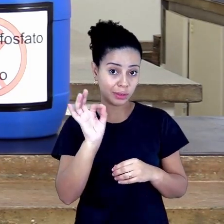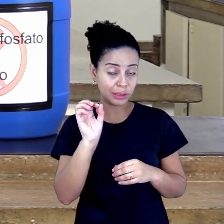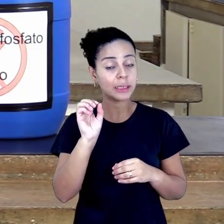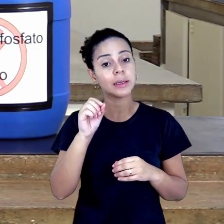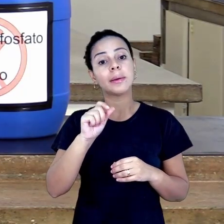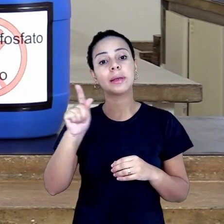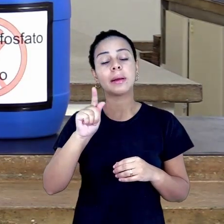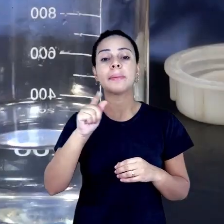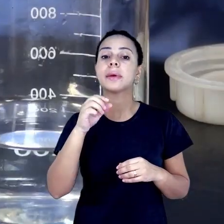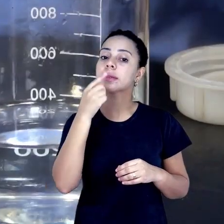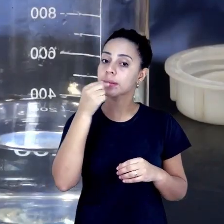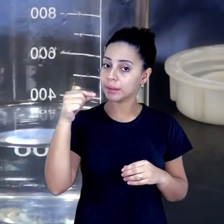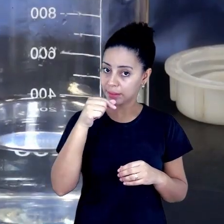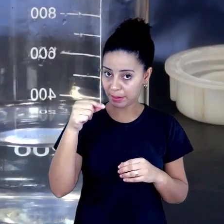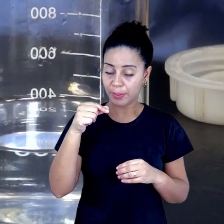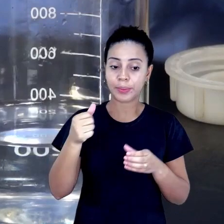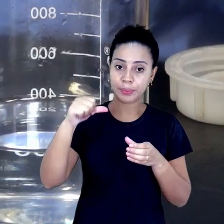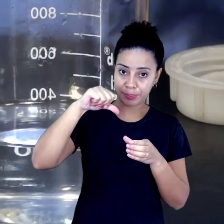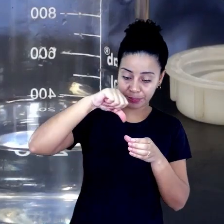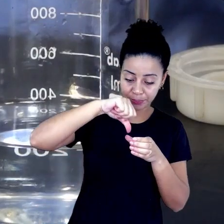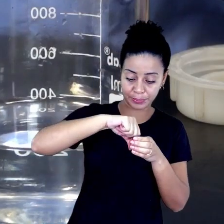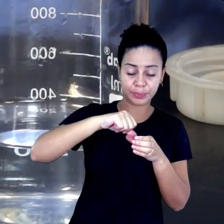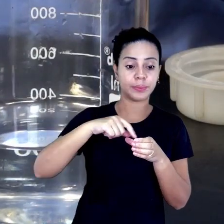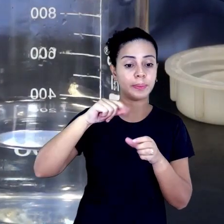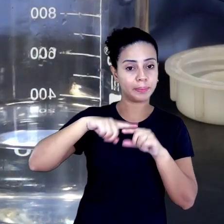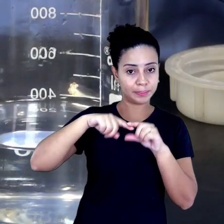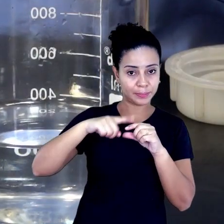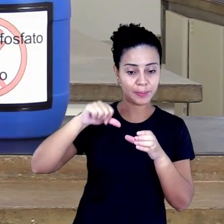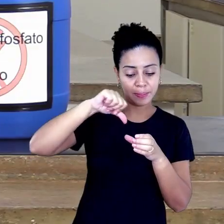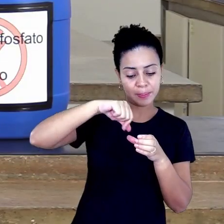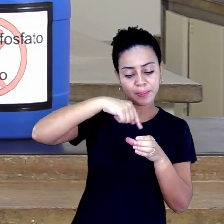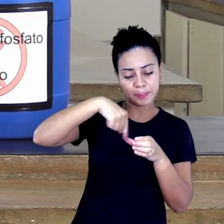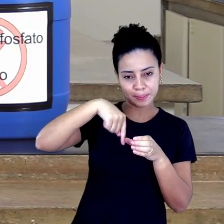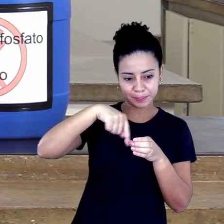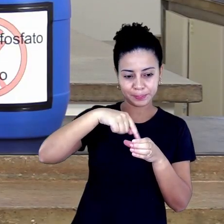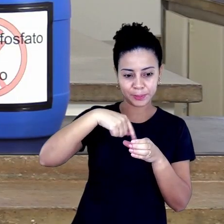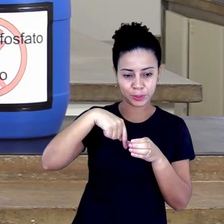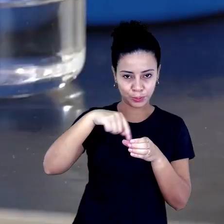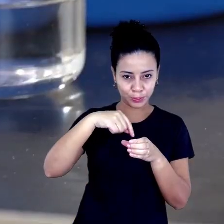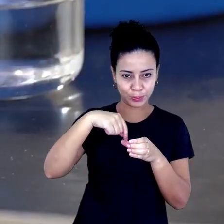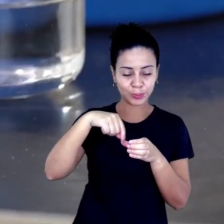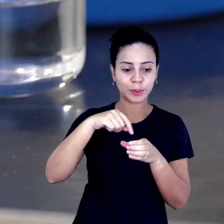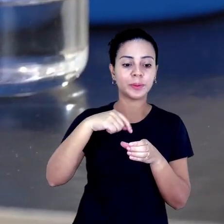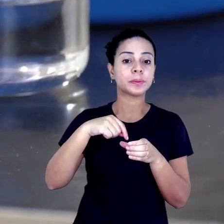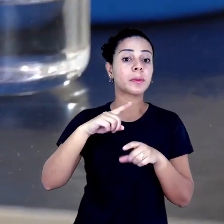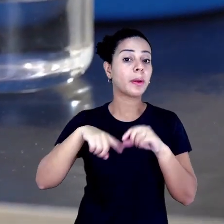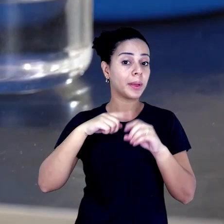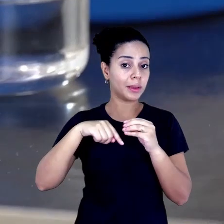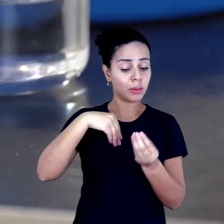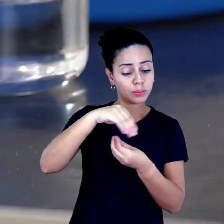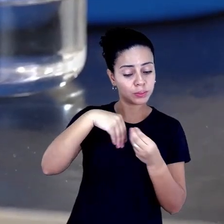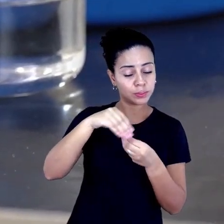1000 cm³ de solução. Mistura-se a solução no material até que se possa garantir que todo o